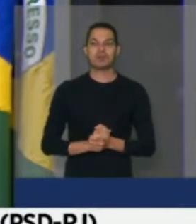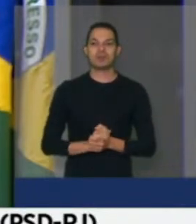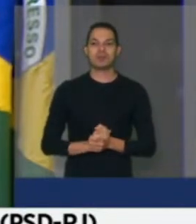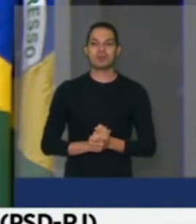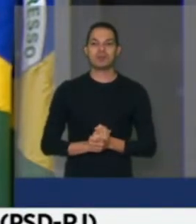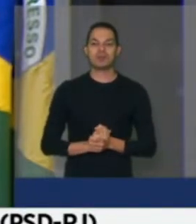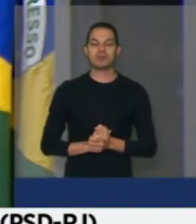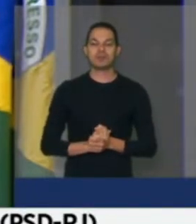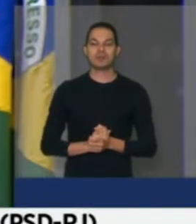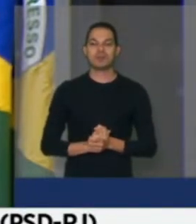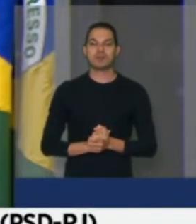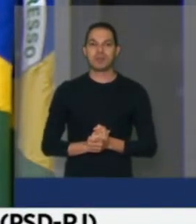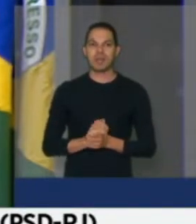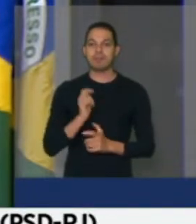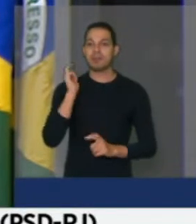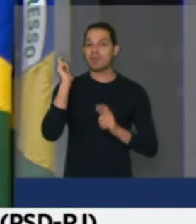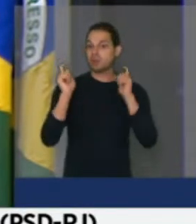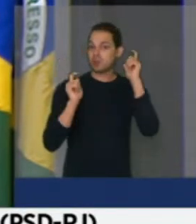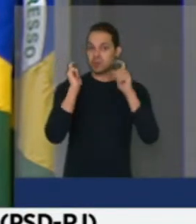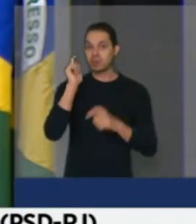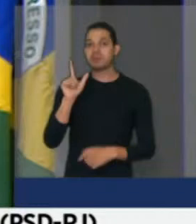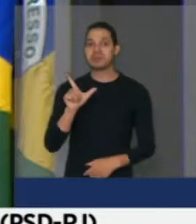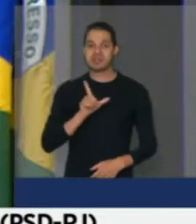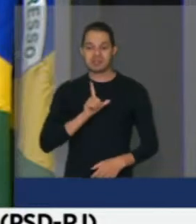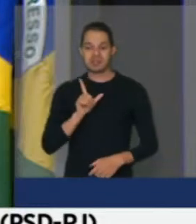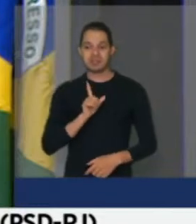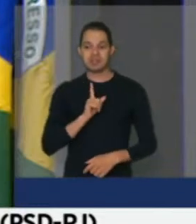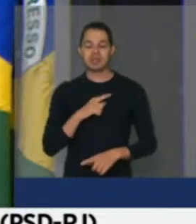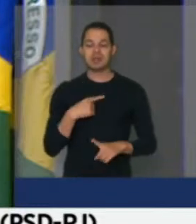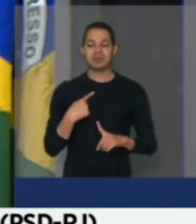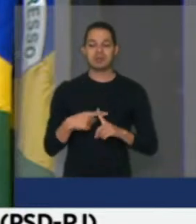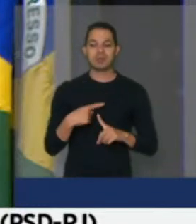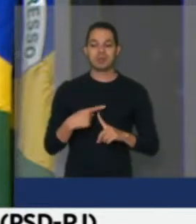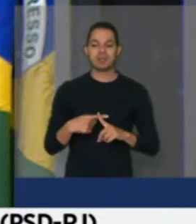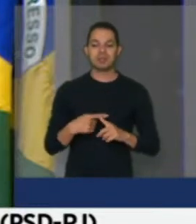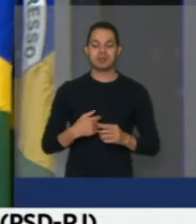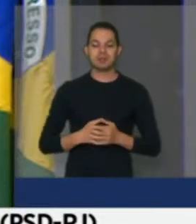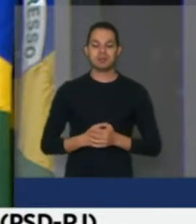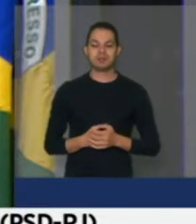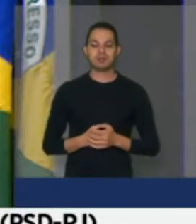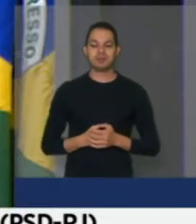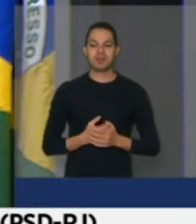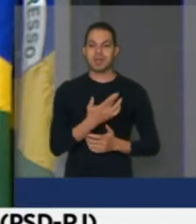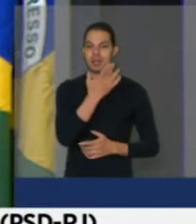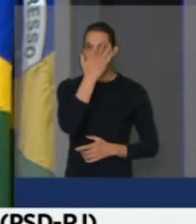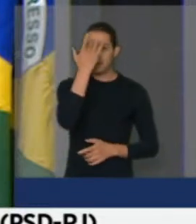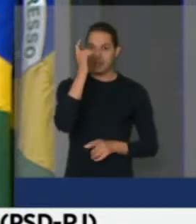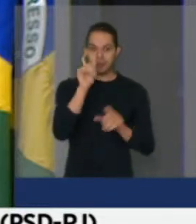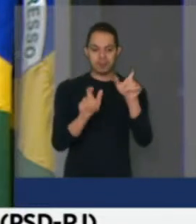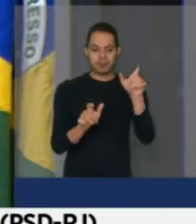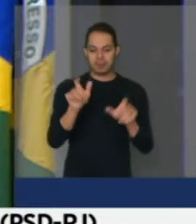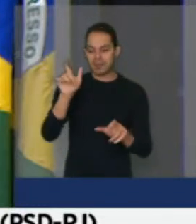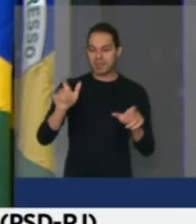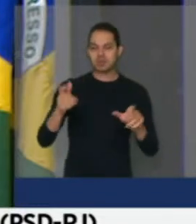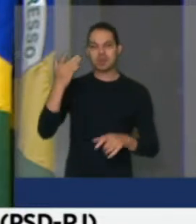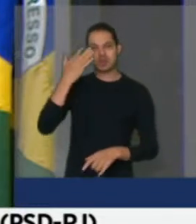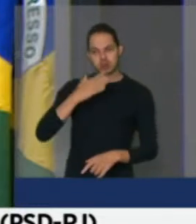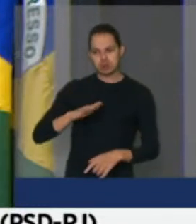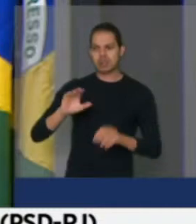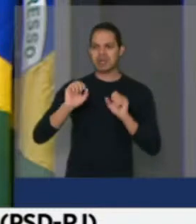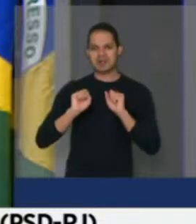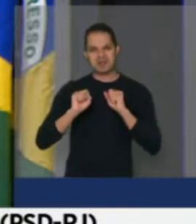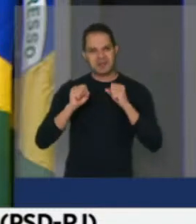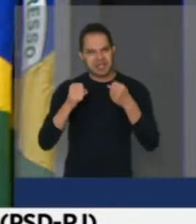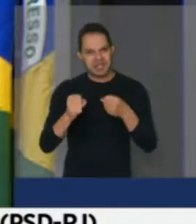E isso é preocupante por advir de pessoas que não apenas juraram defender e proteger